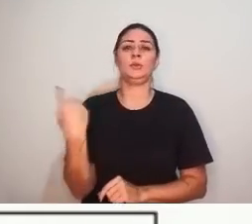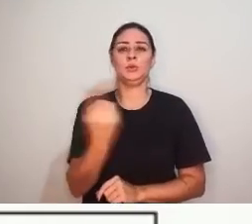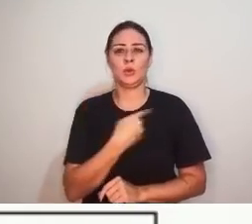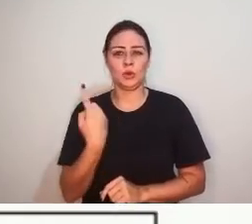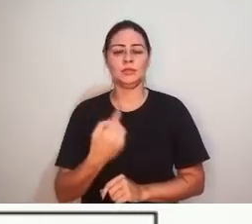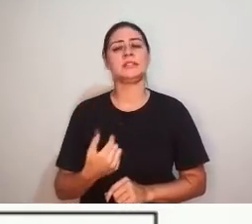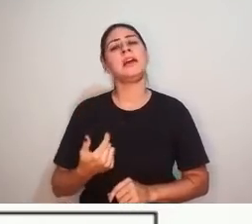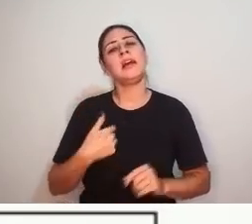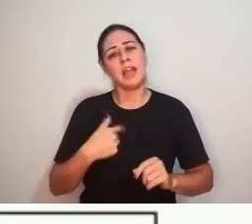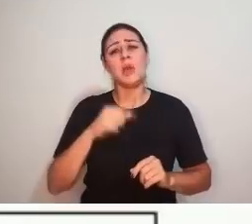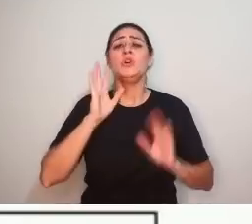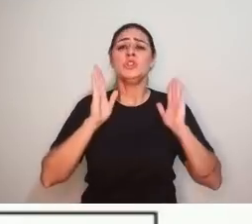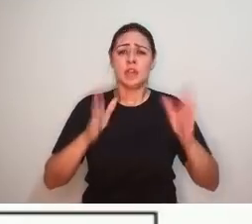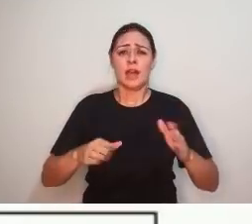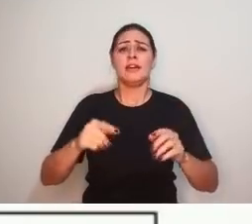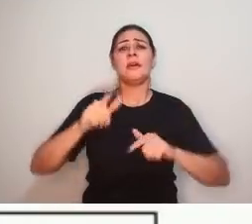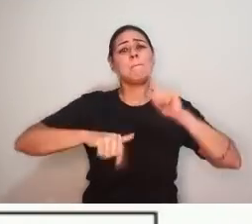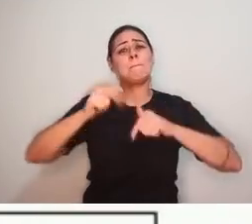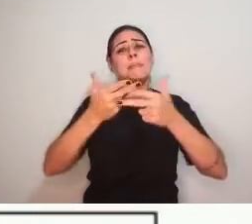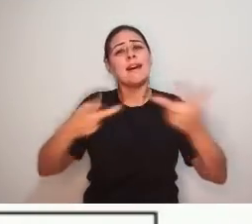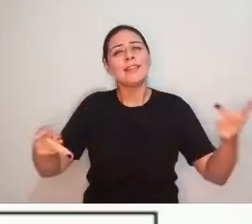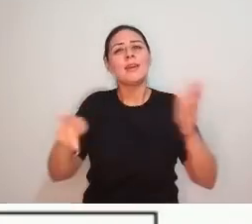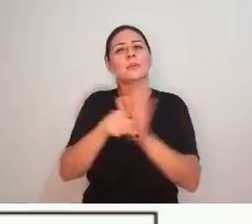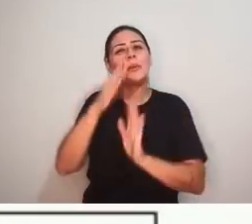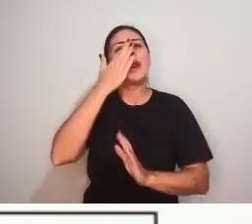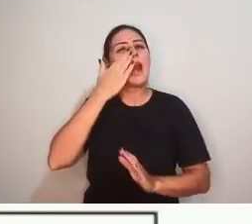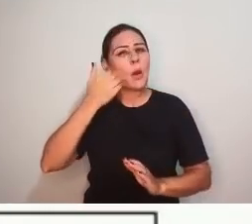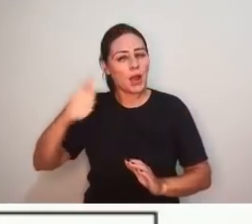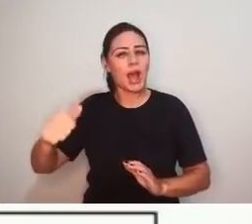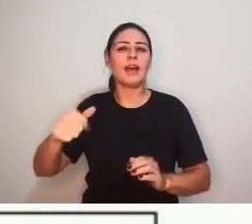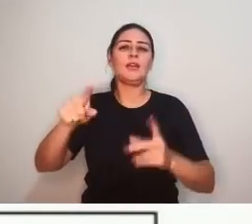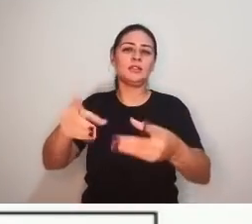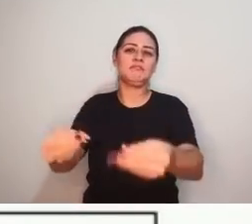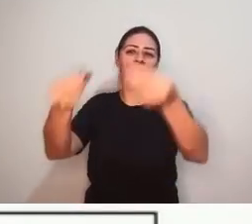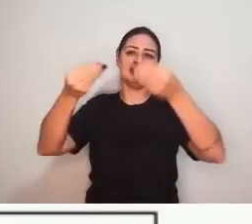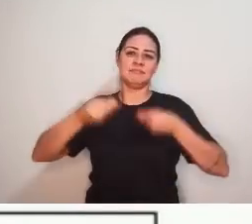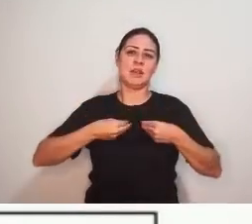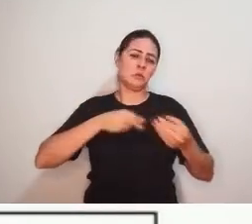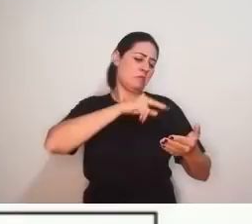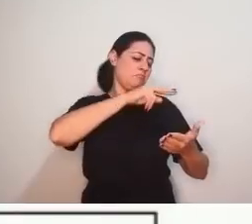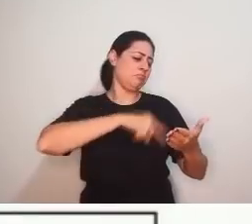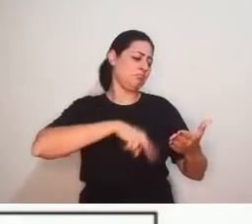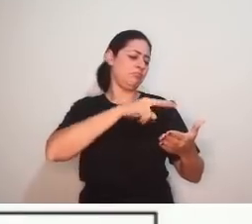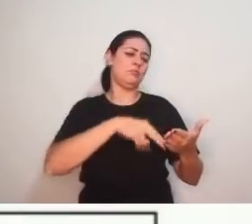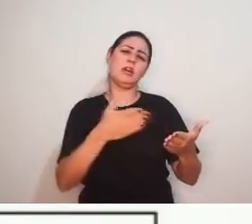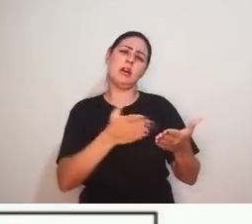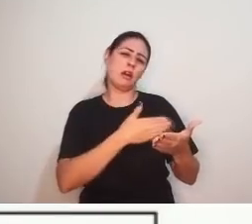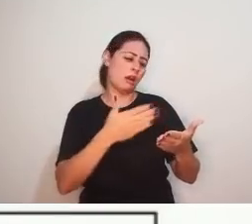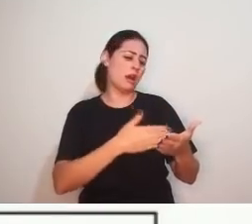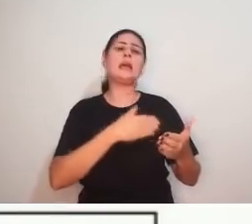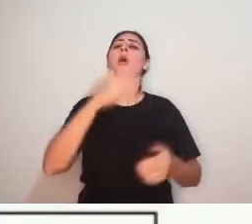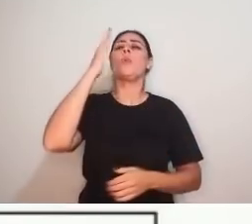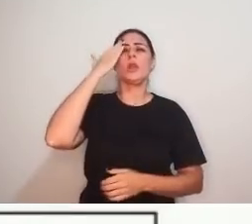conosco. Eu analisei o material de vocês, como eu disse, né, que é toda a diretriz municipal de educação,